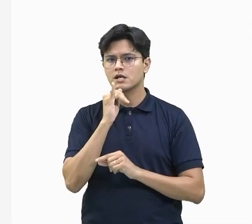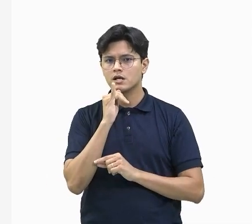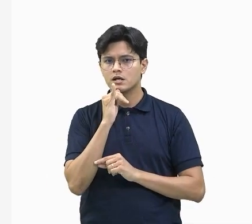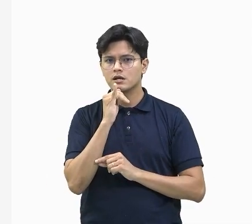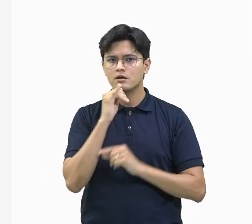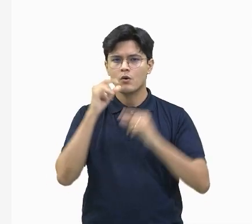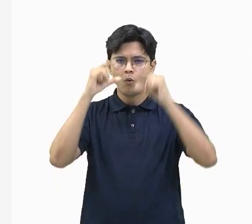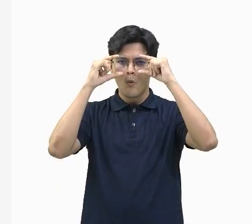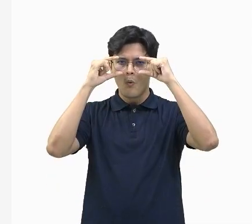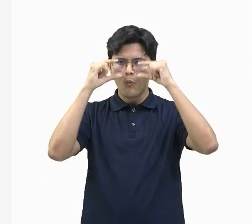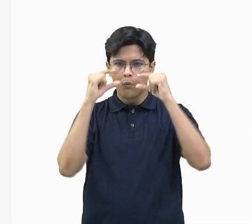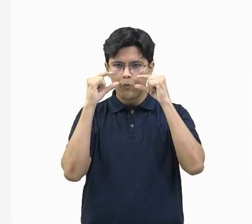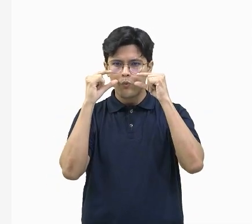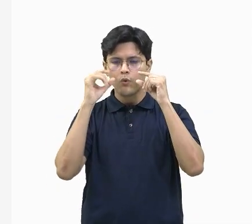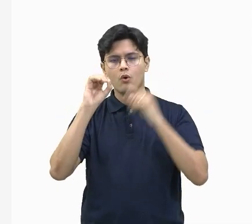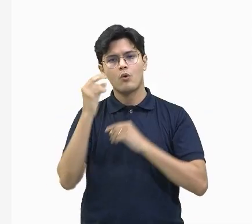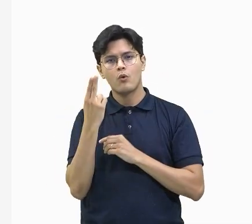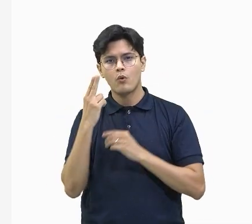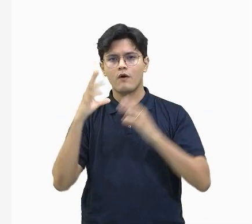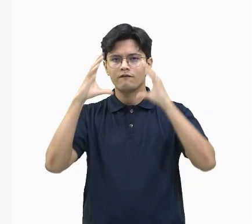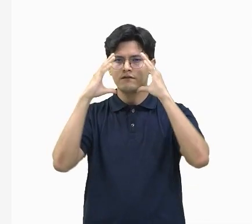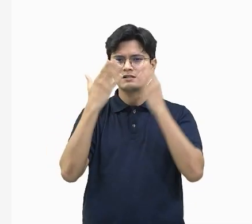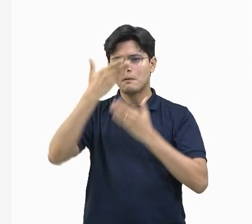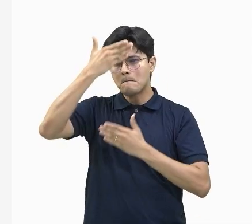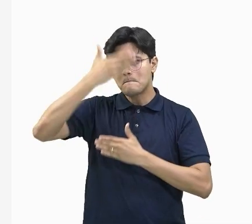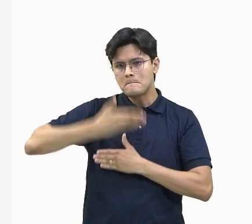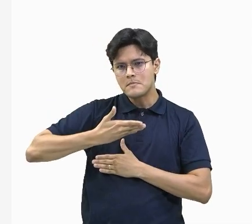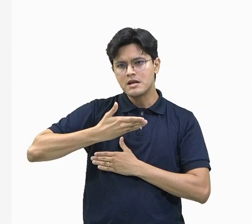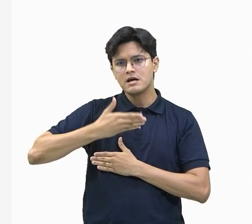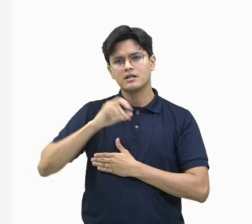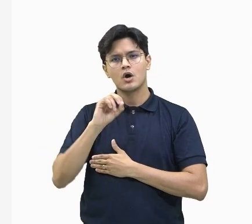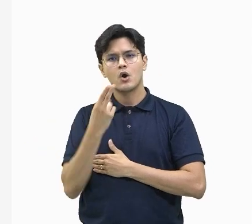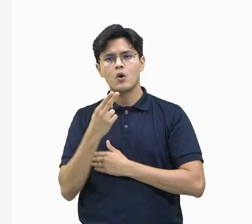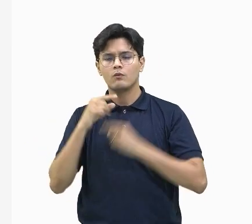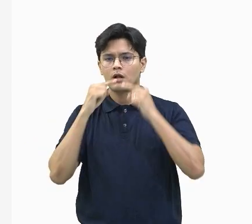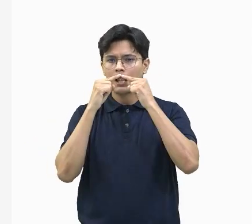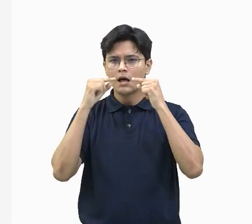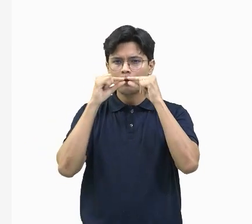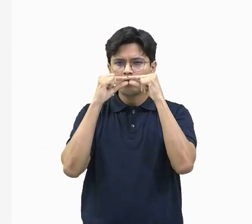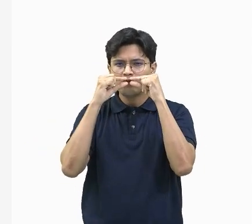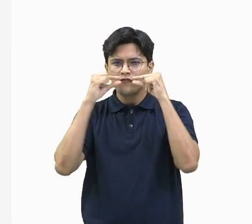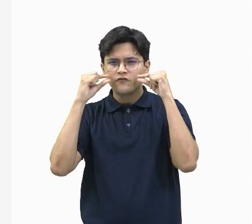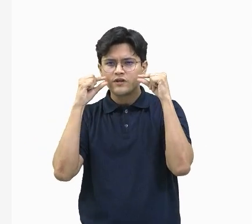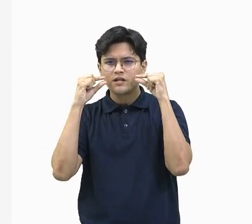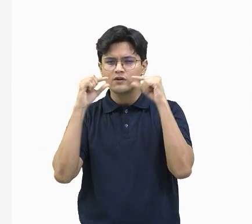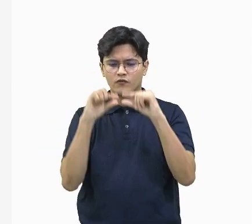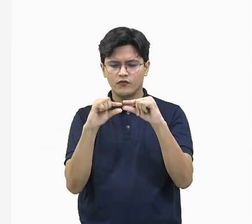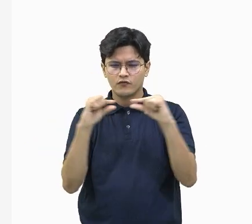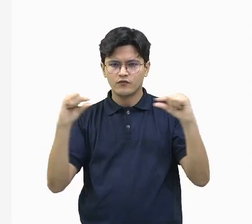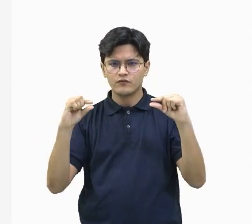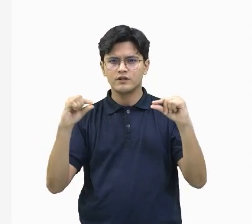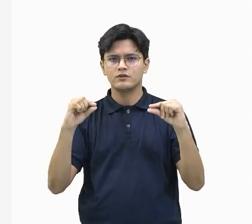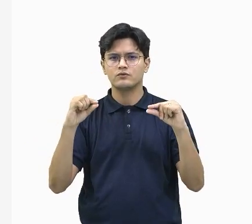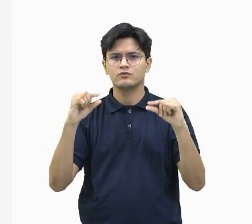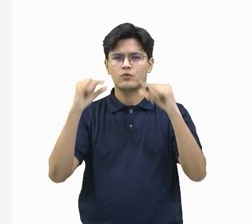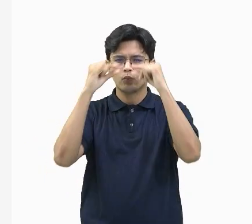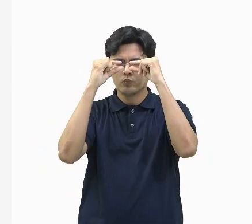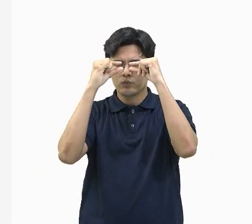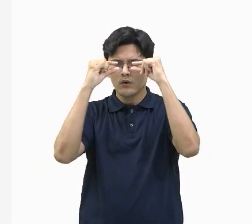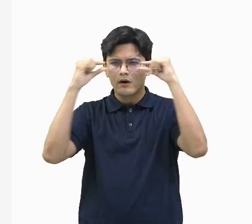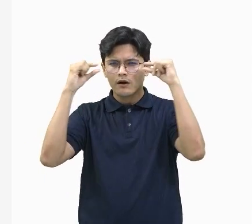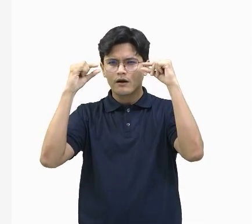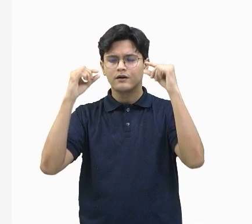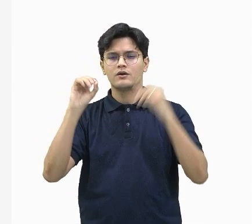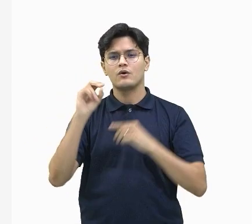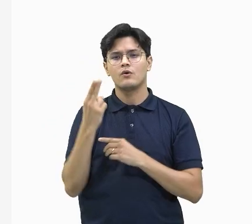olhos caídos, uma face mais plana, um lábio superior fino, uma pequena abertura nos olhos, um nariz